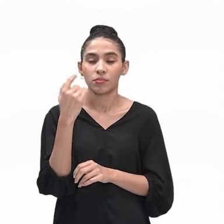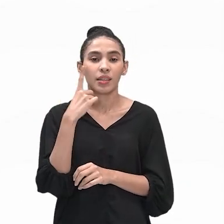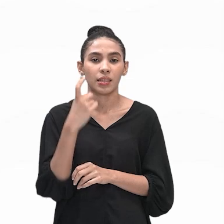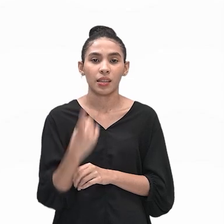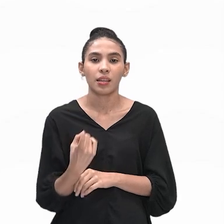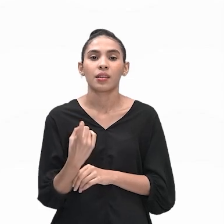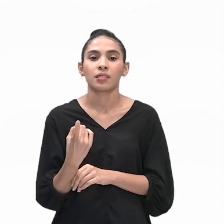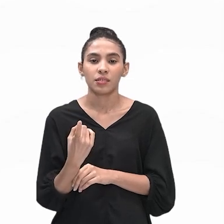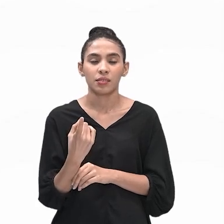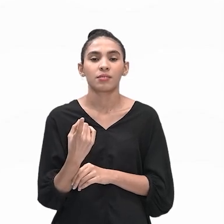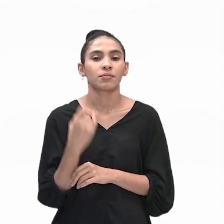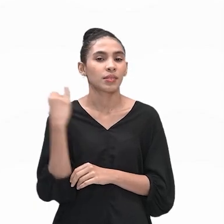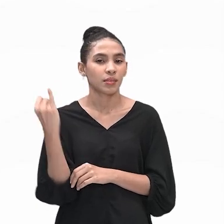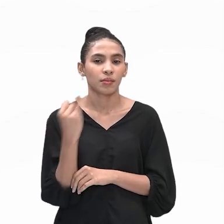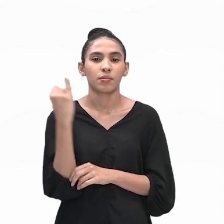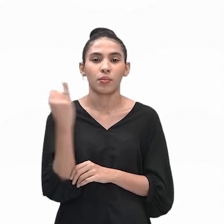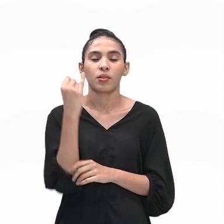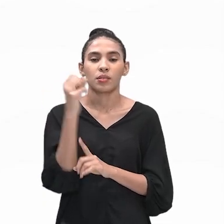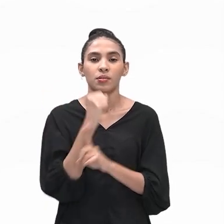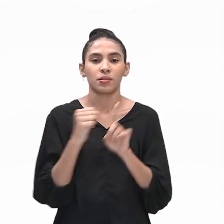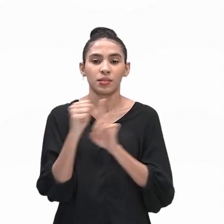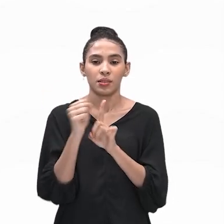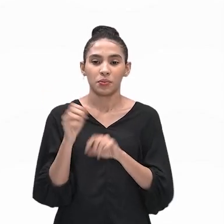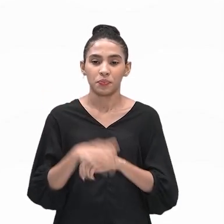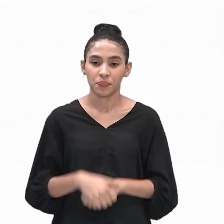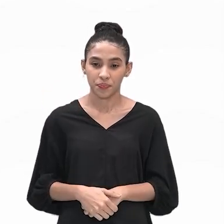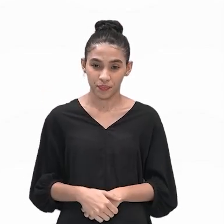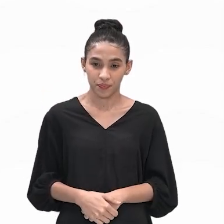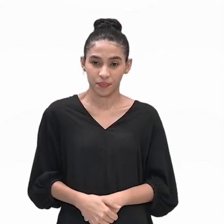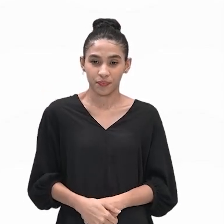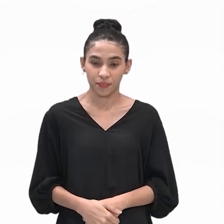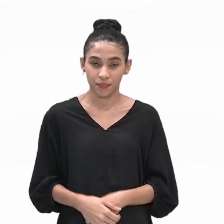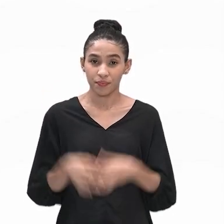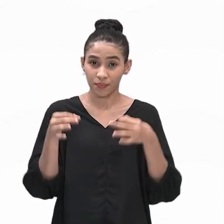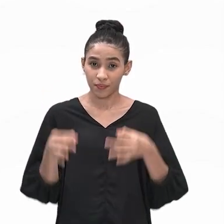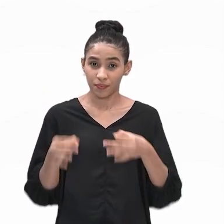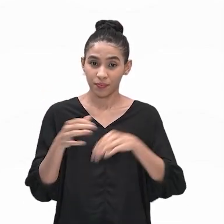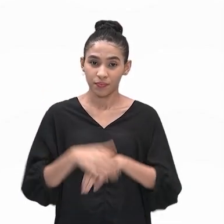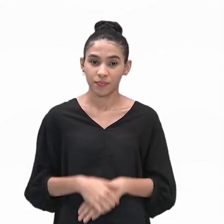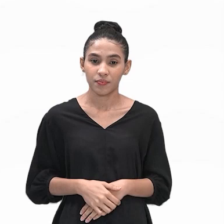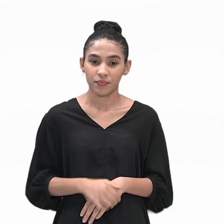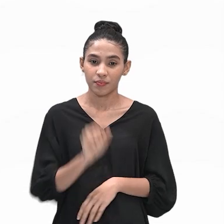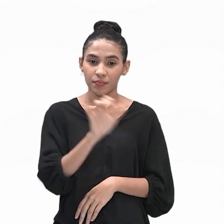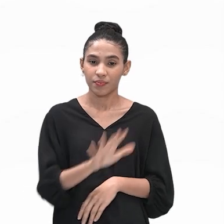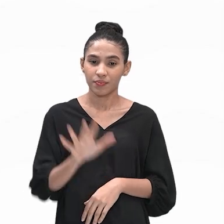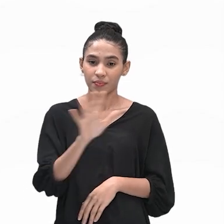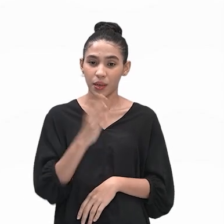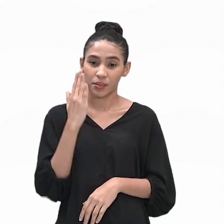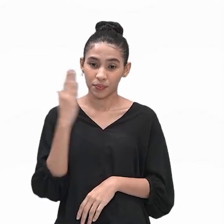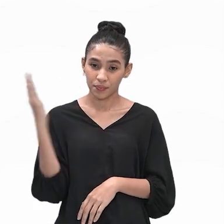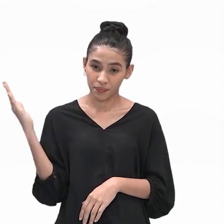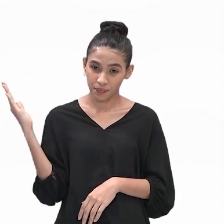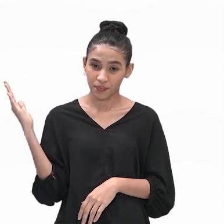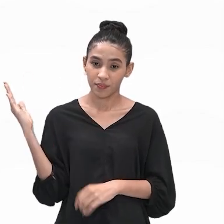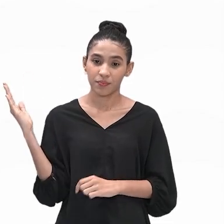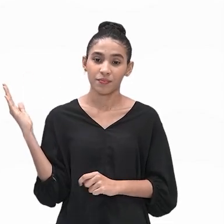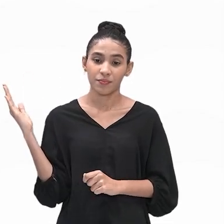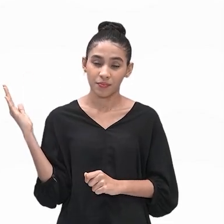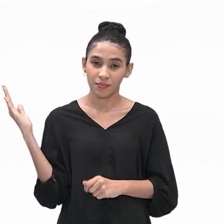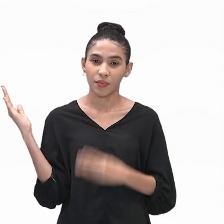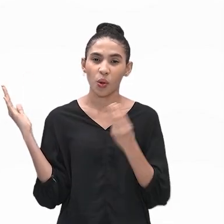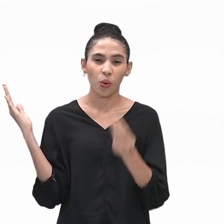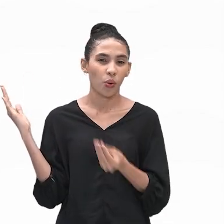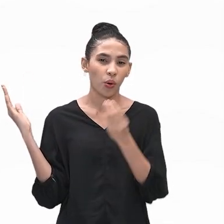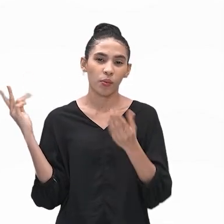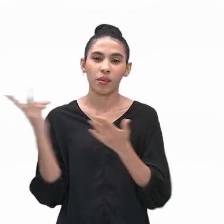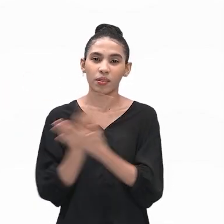interesse e relevância social, certo? Então, aí nós temos uma pequena forma de demonstração de como que pode acontecer,